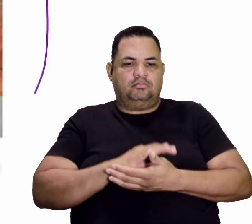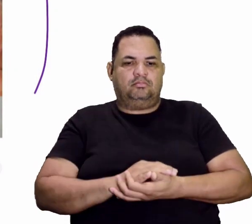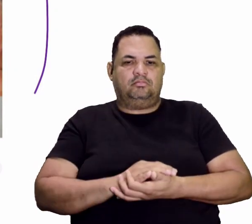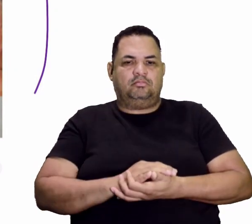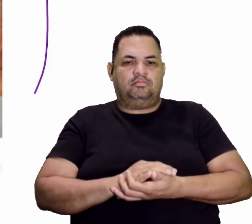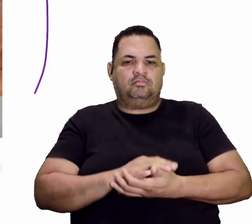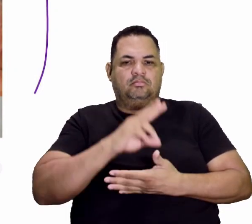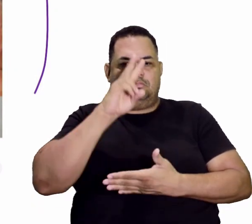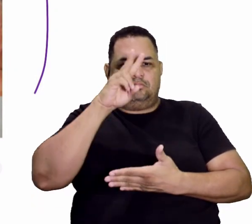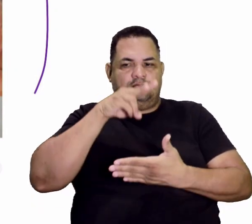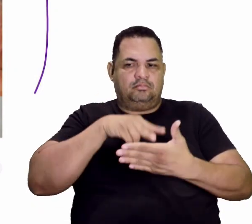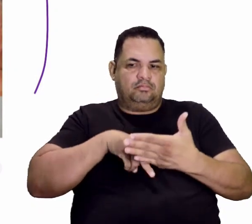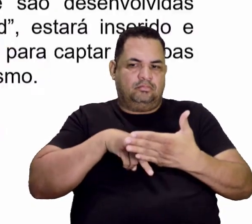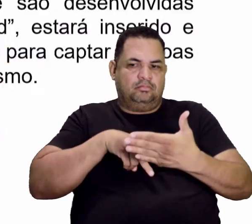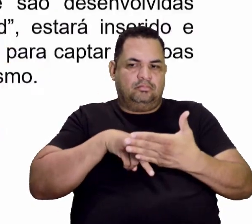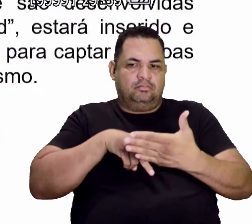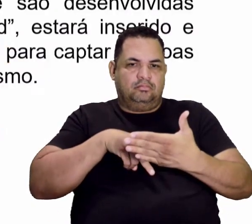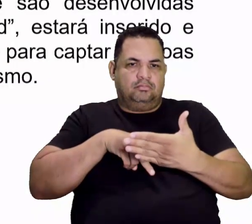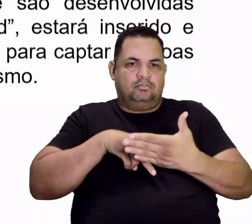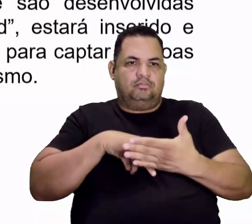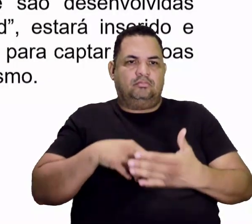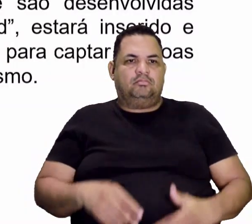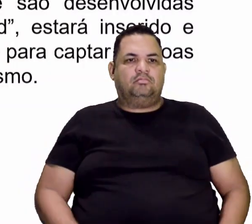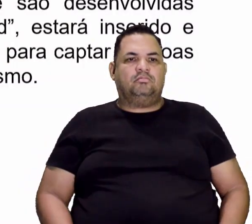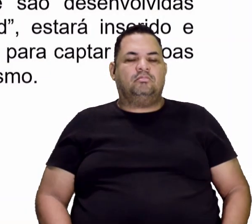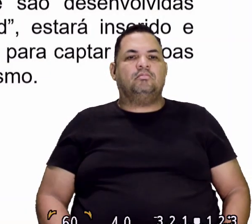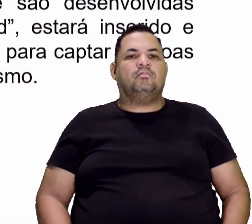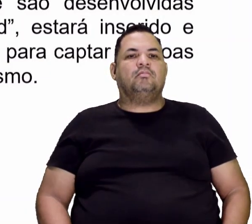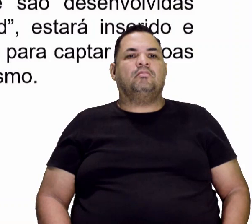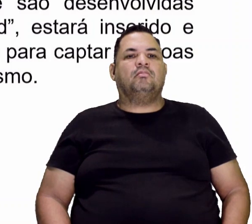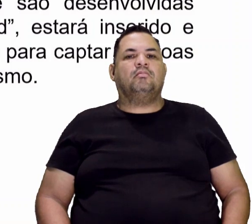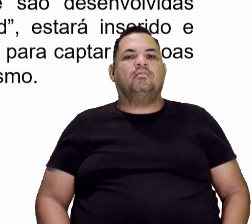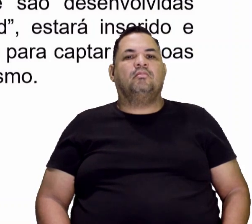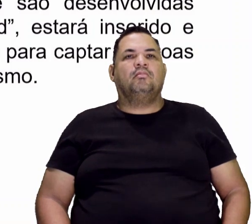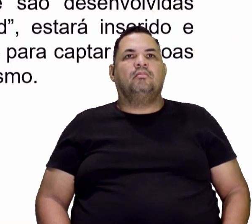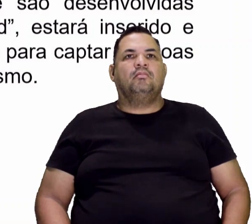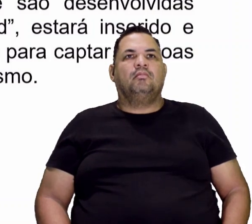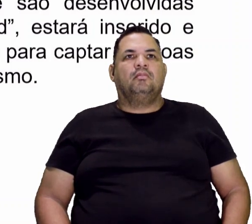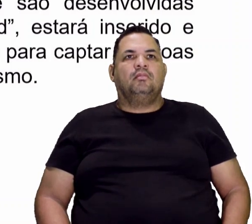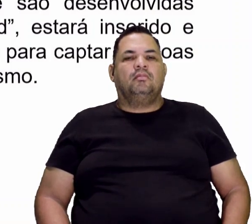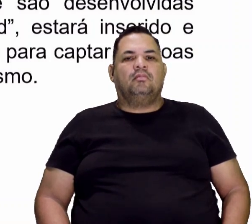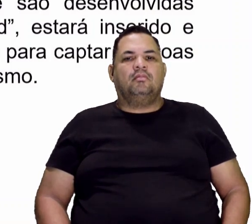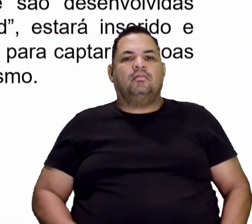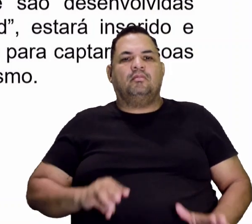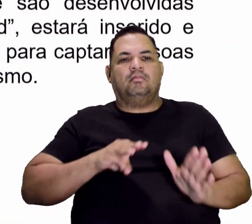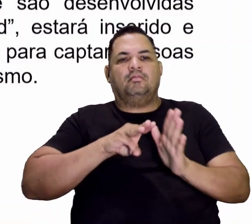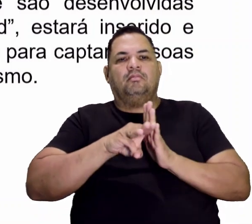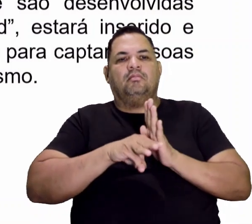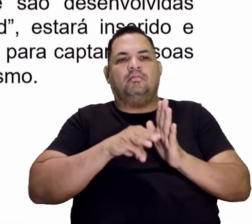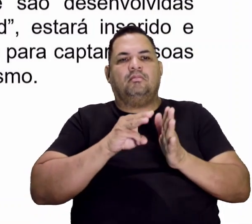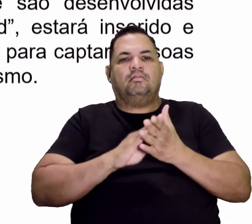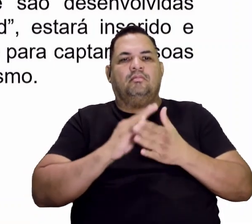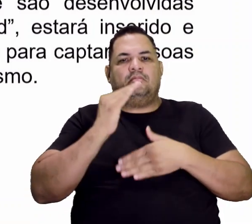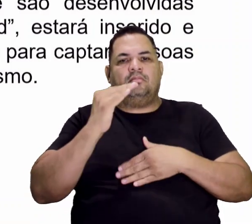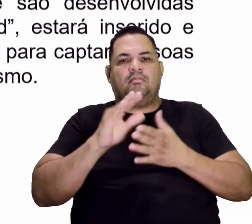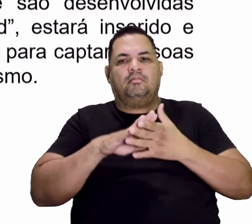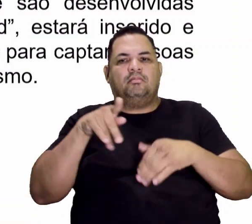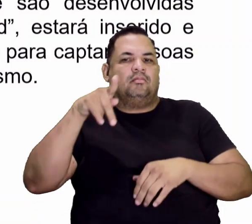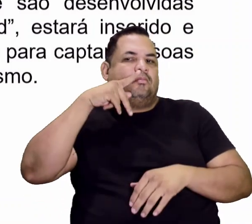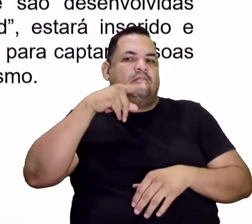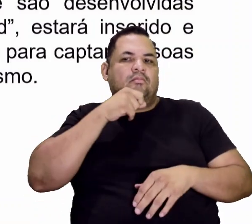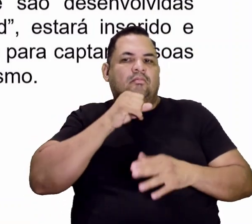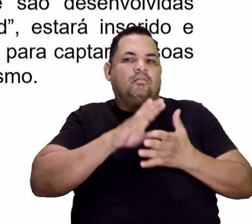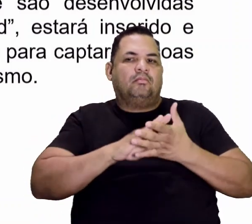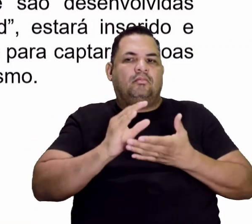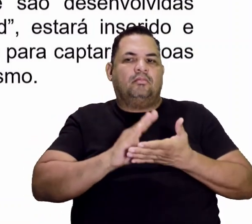interessante, tá? Que leiam. Bem interessante, ó. Eu resumi. No Baixo Madeira, em Porto Velho, existe uma